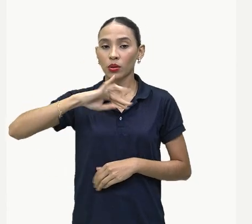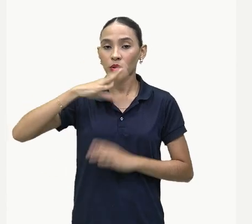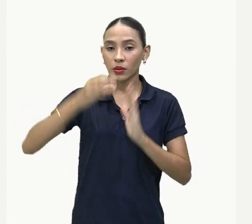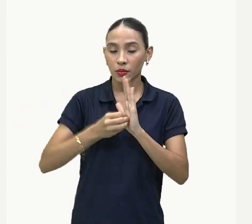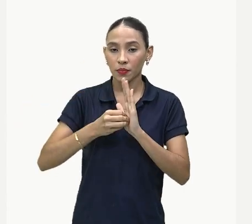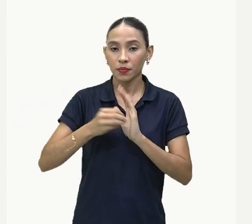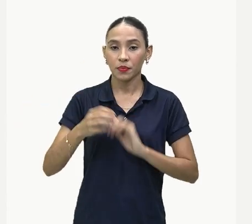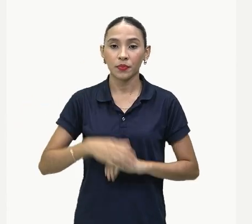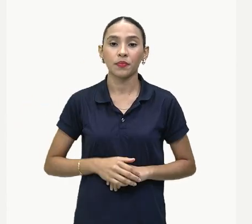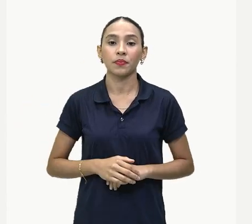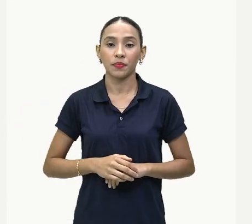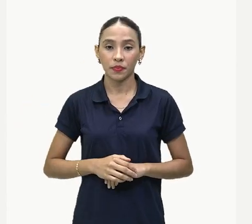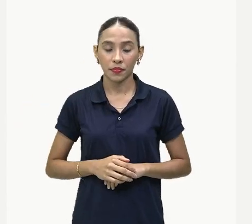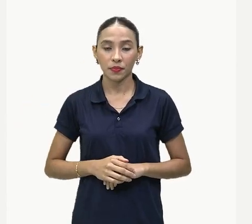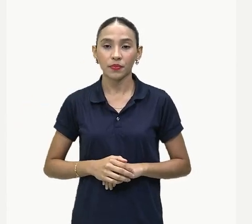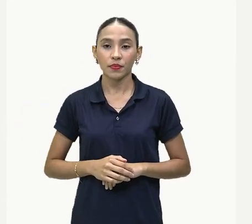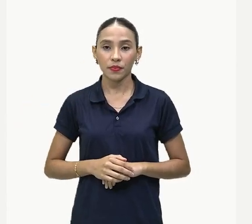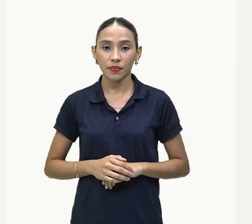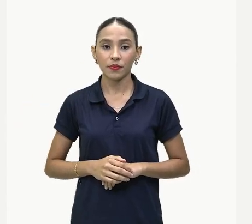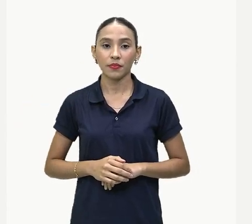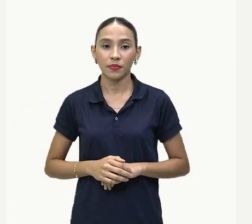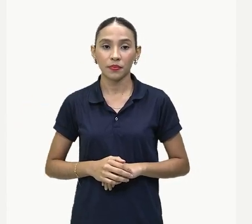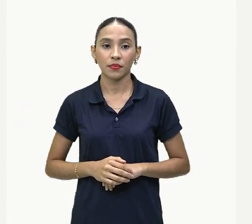do Amazonas.